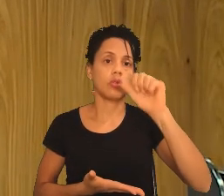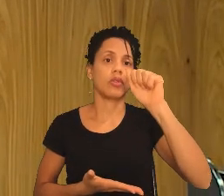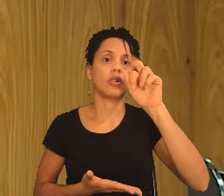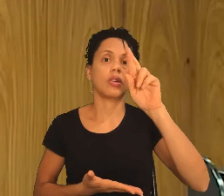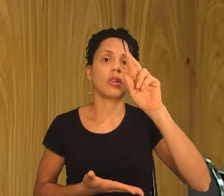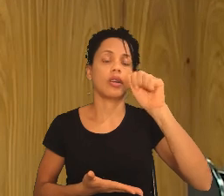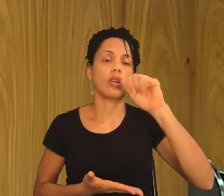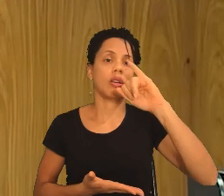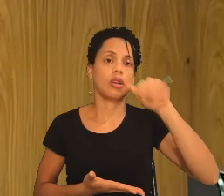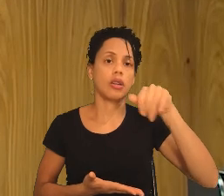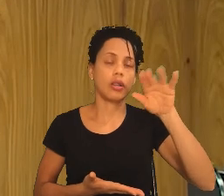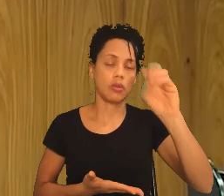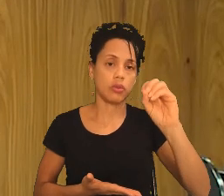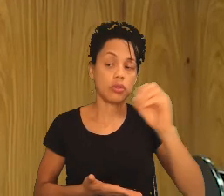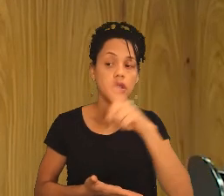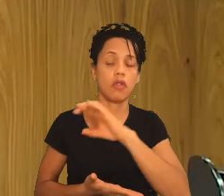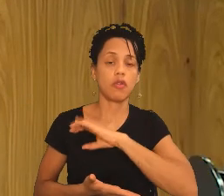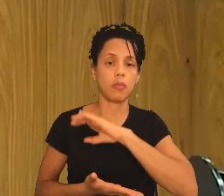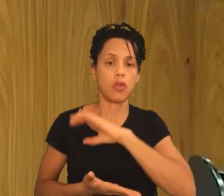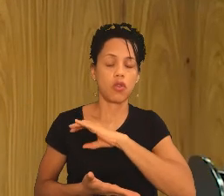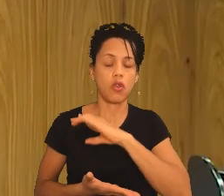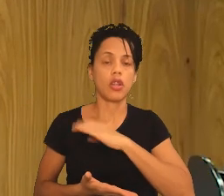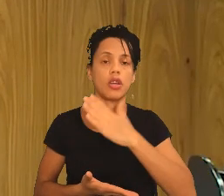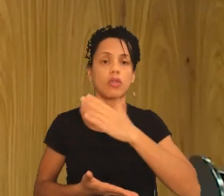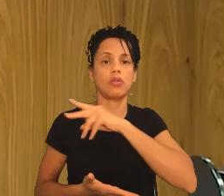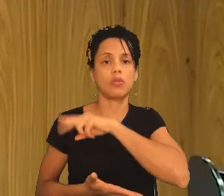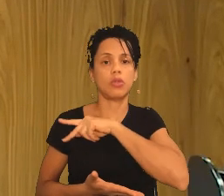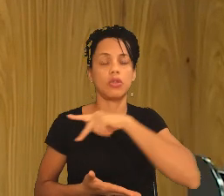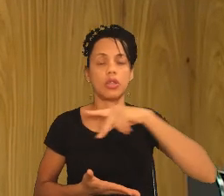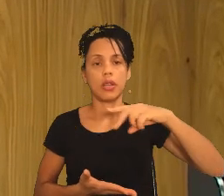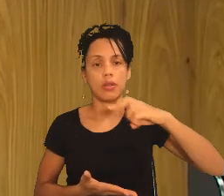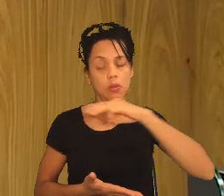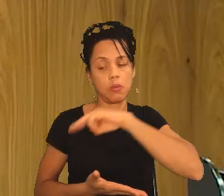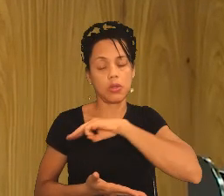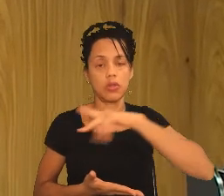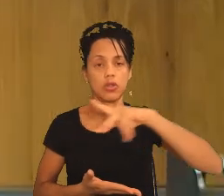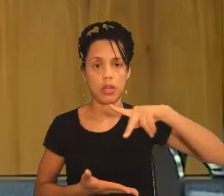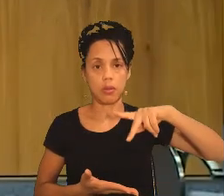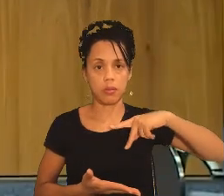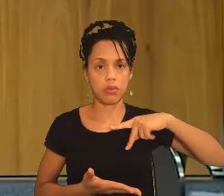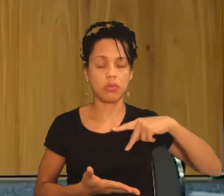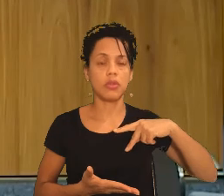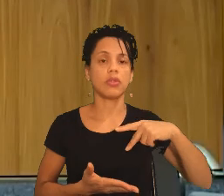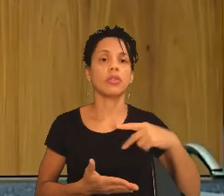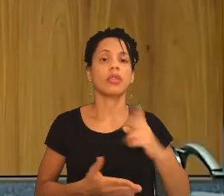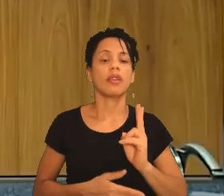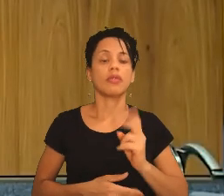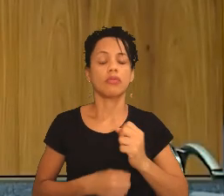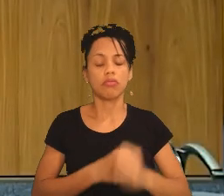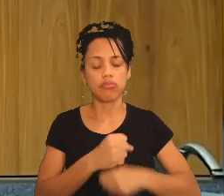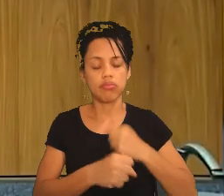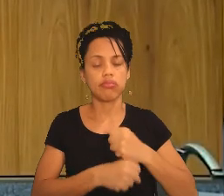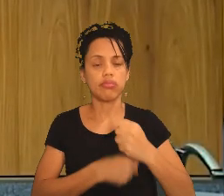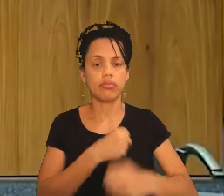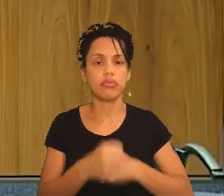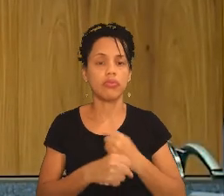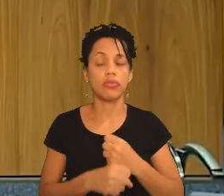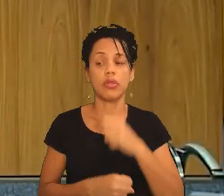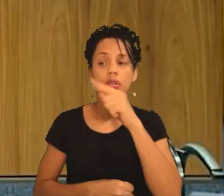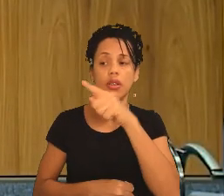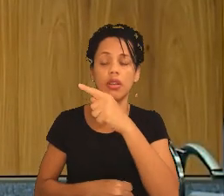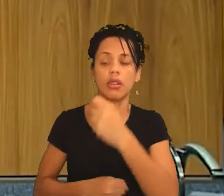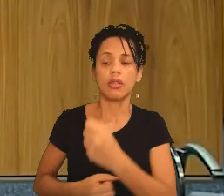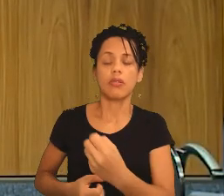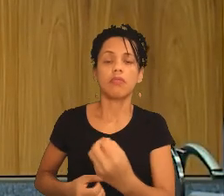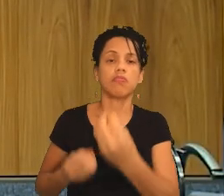justiça. Eu vou passar a palavra agora para o Júlio Araújo. O